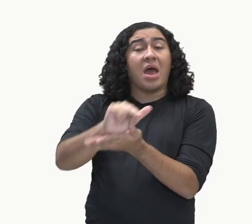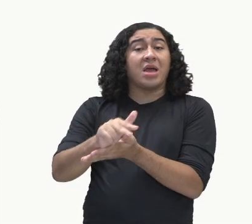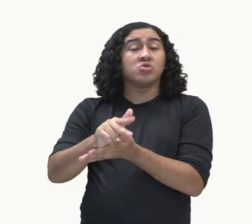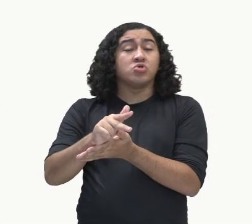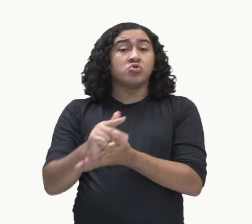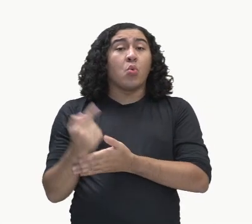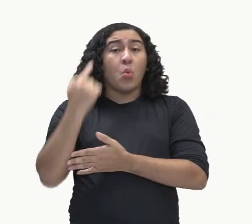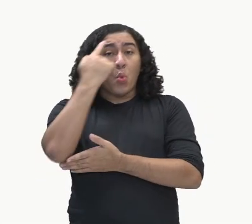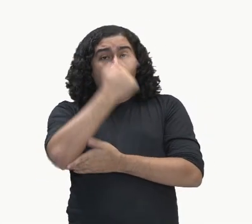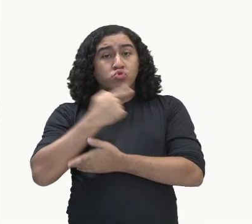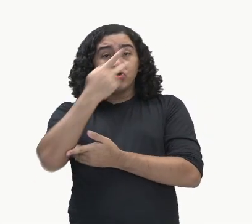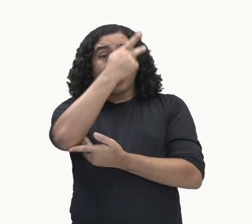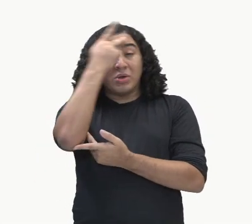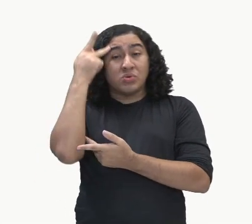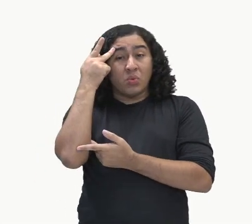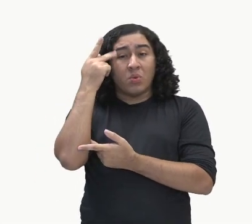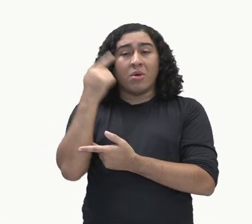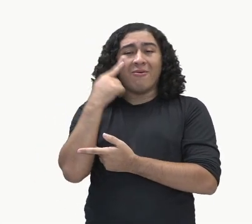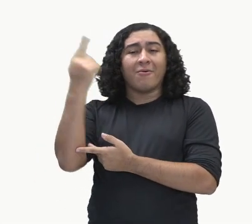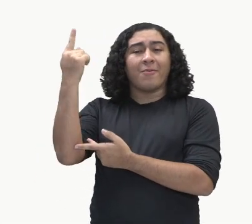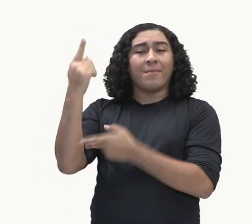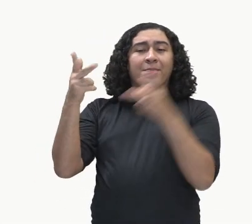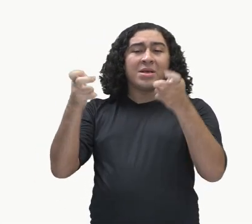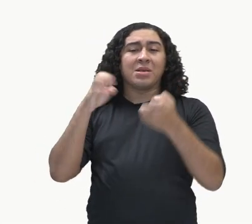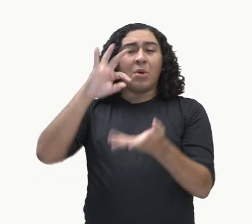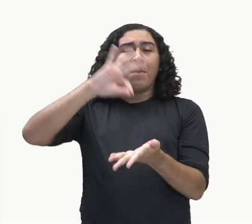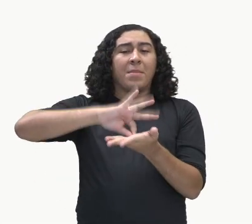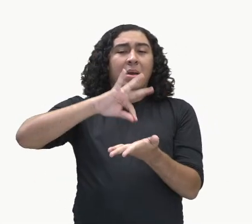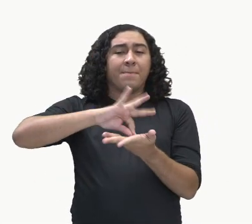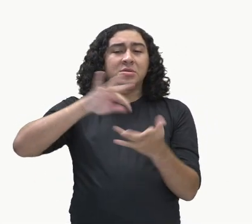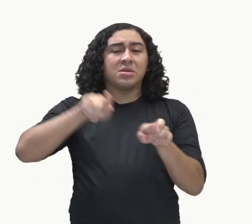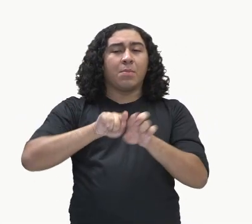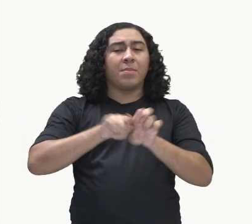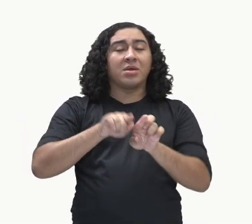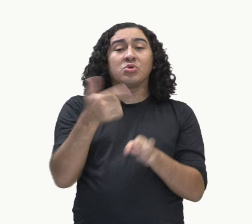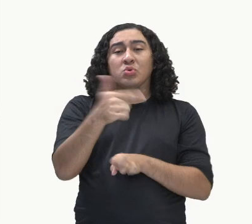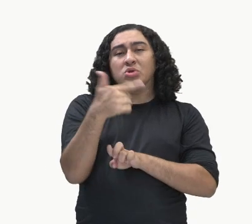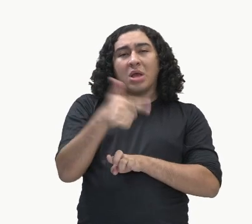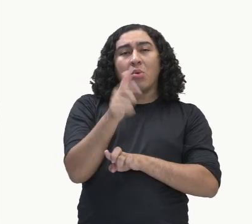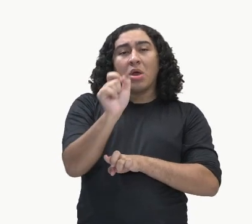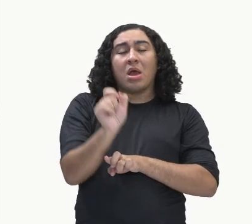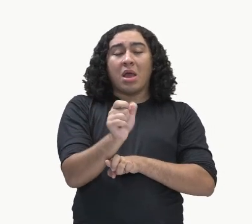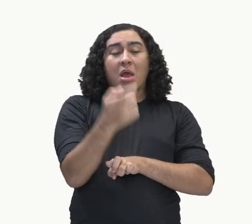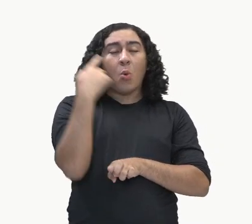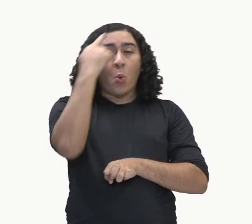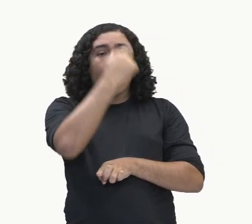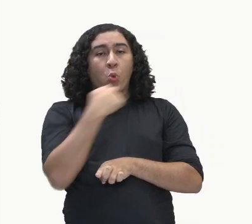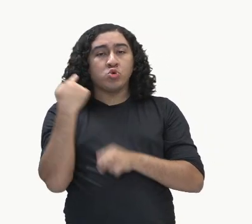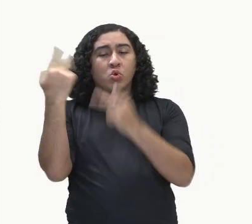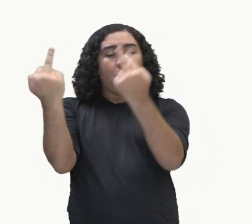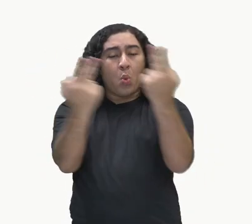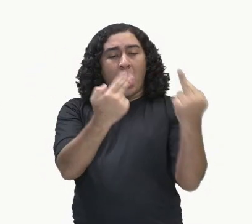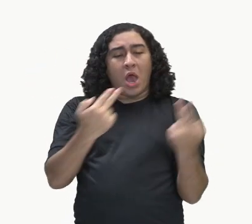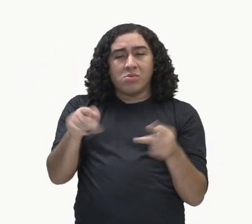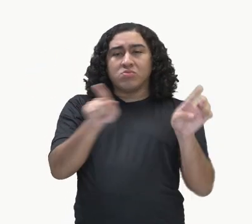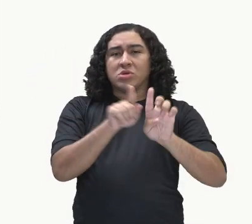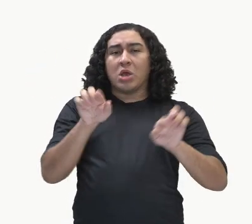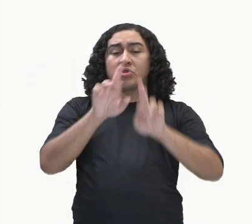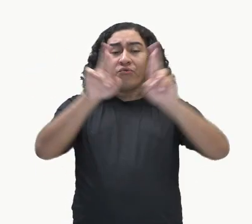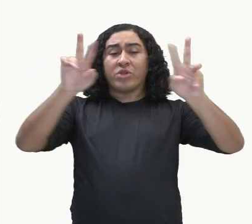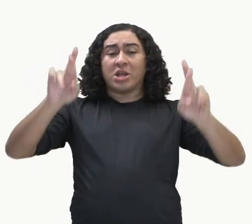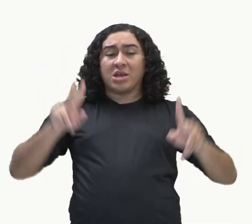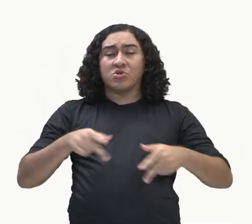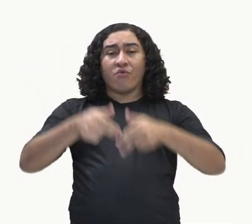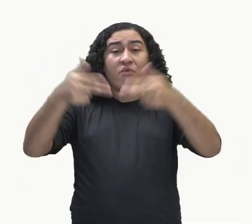Vocês podem observar que dentro desse mapa aí, os rostos não se repetem, não é? Você pode observar que o rosto das pessoas é bem